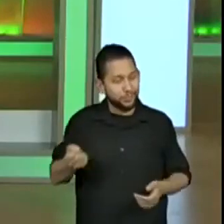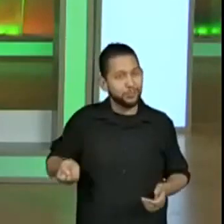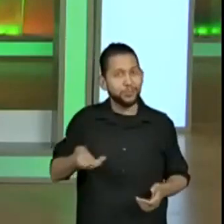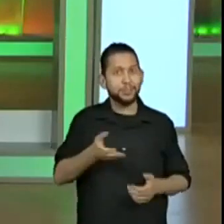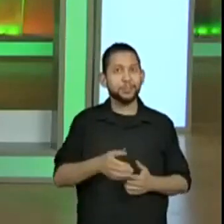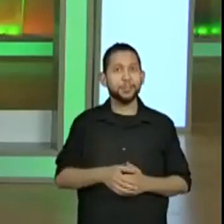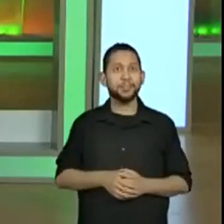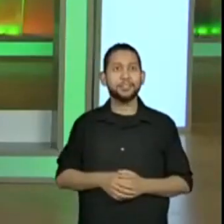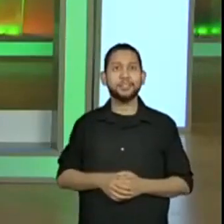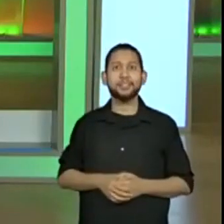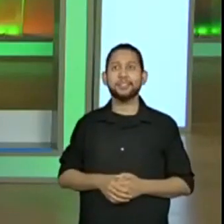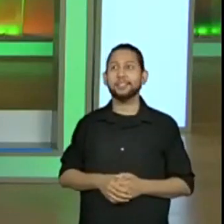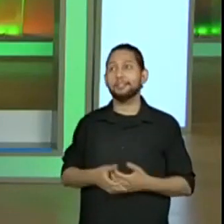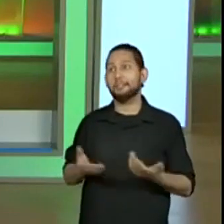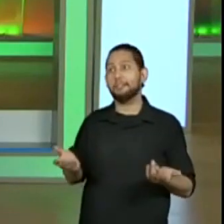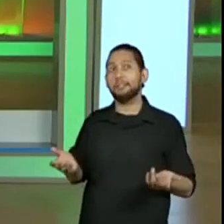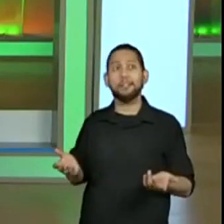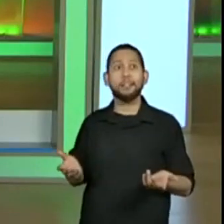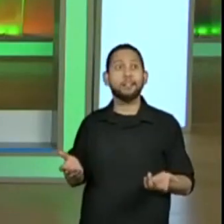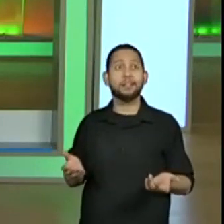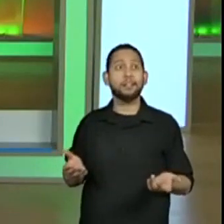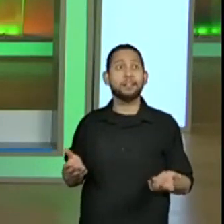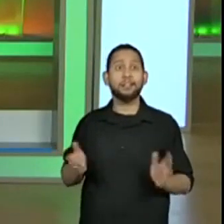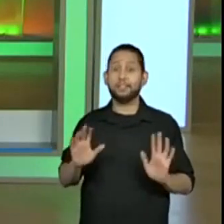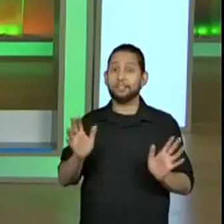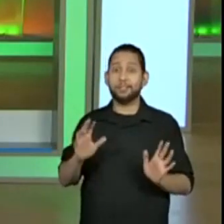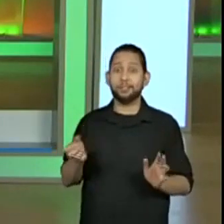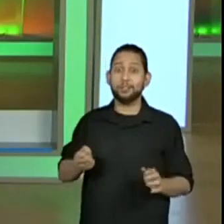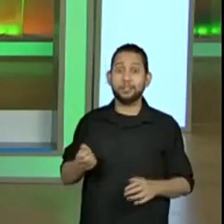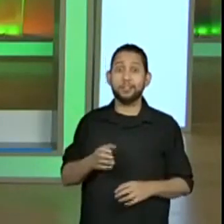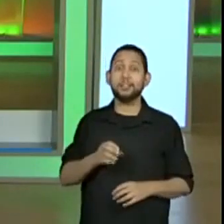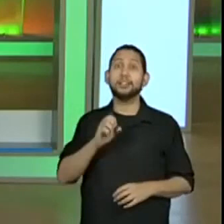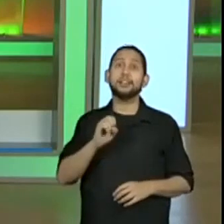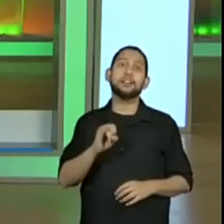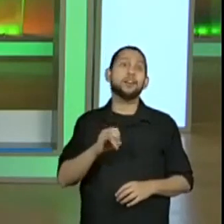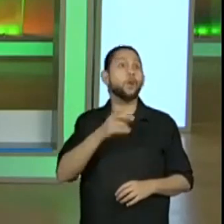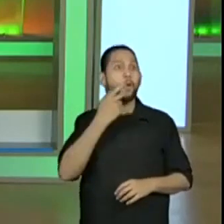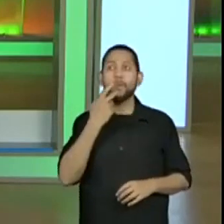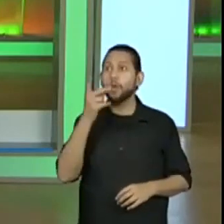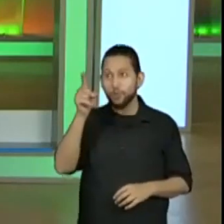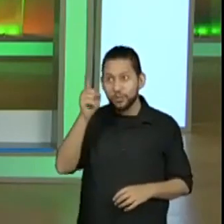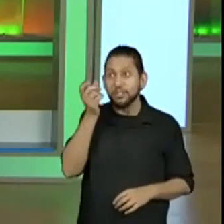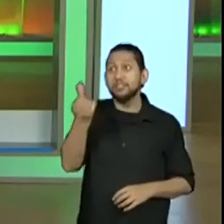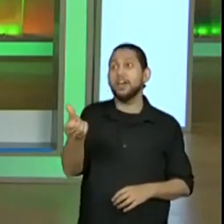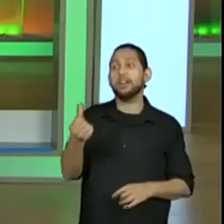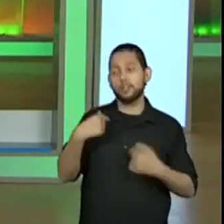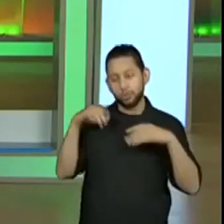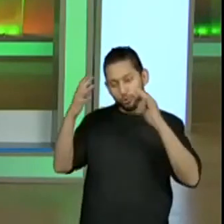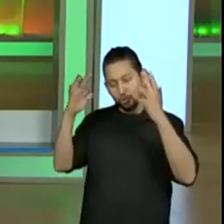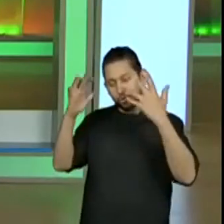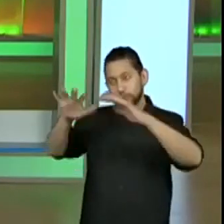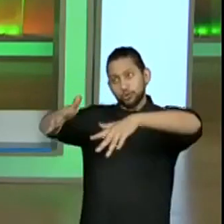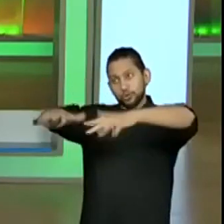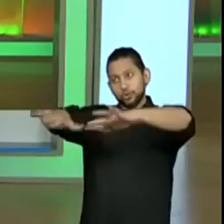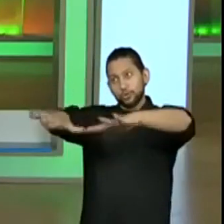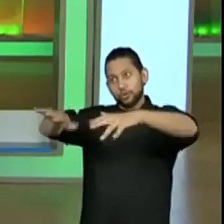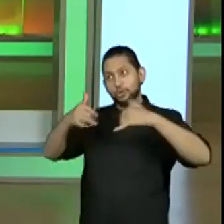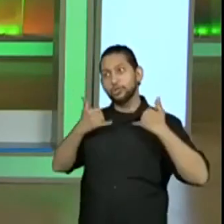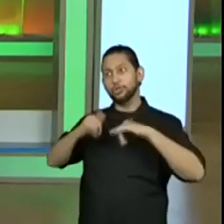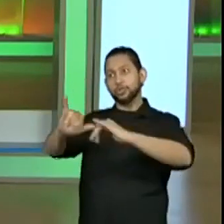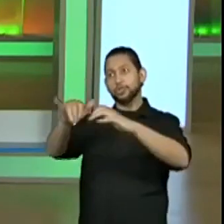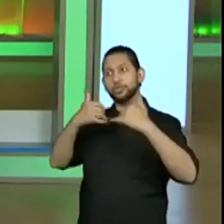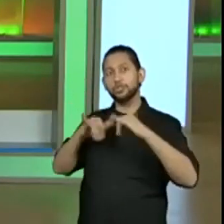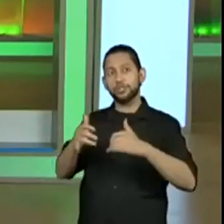né? Sei não, ela nem não. jogou, ela nem jogou. Você vê, aquela hora eu falei que você ia tirar 6, hein? Olha a energia, tá. Olha a